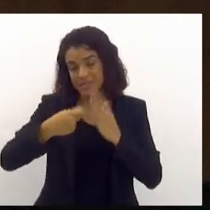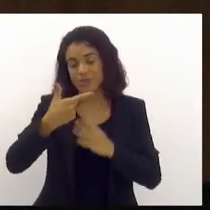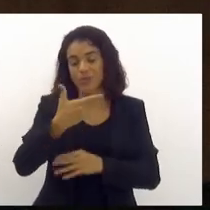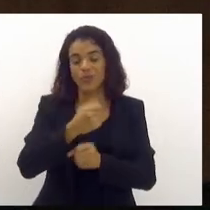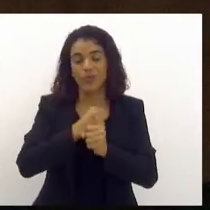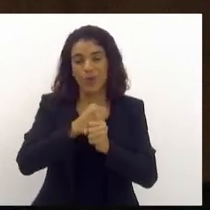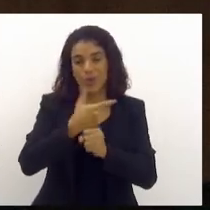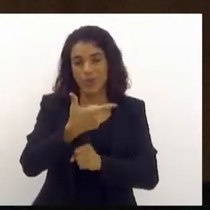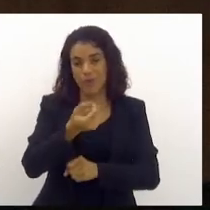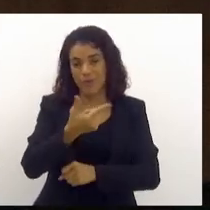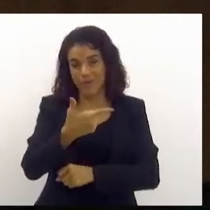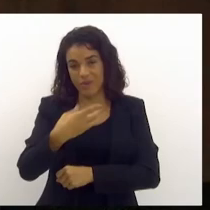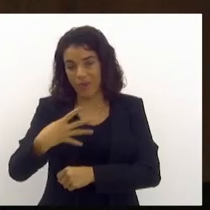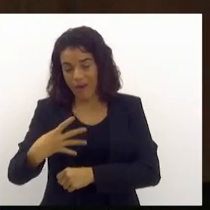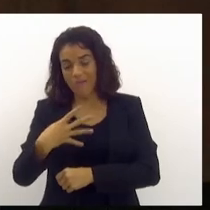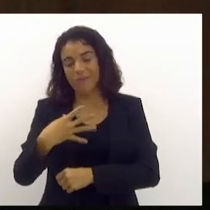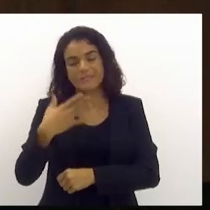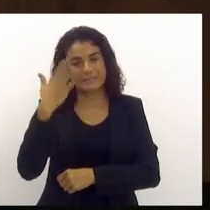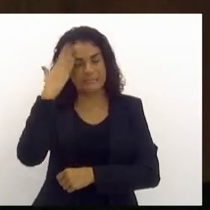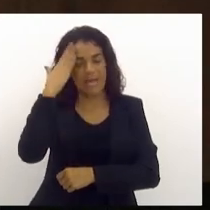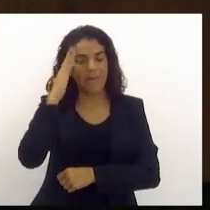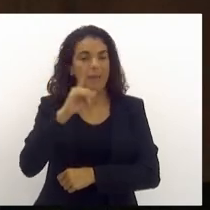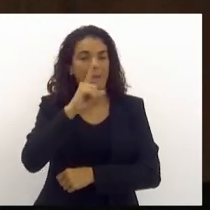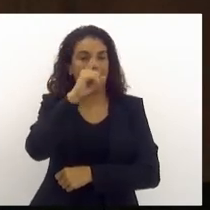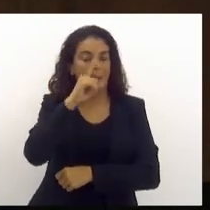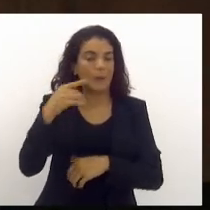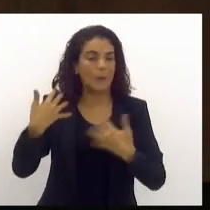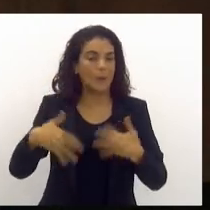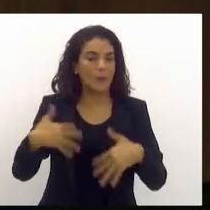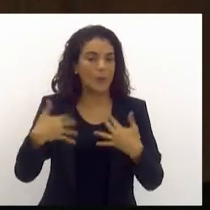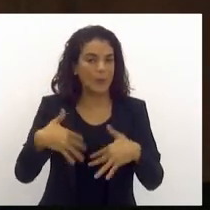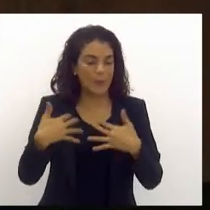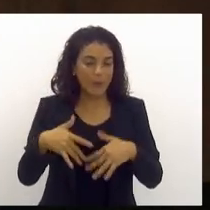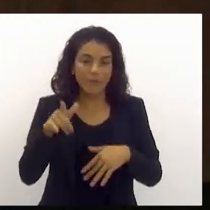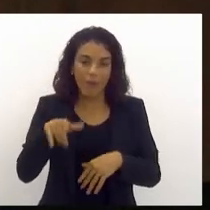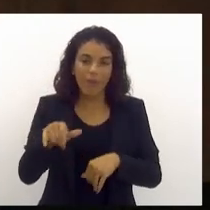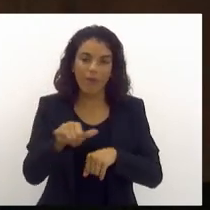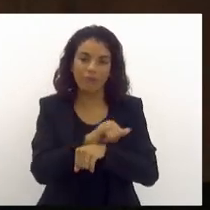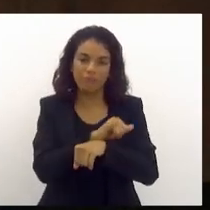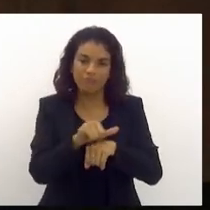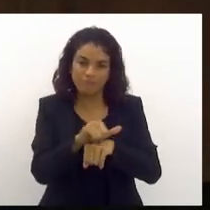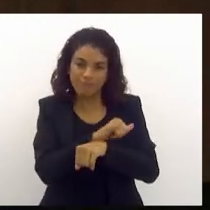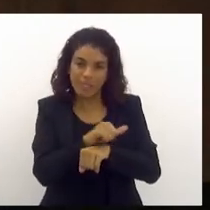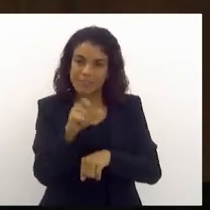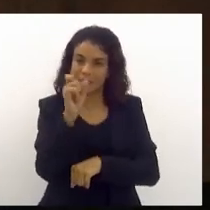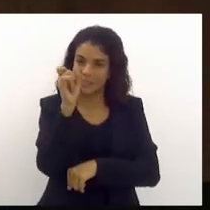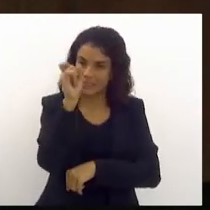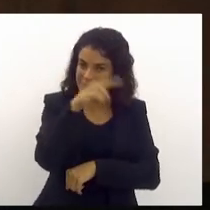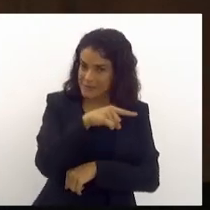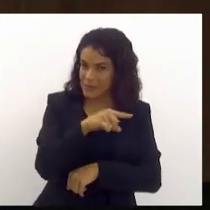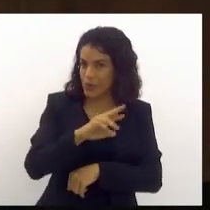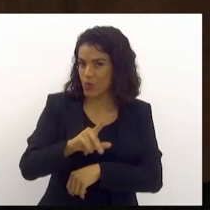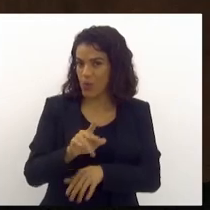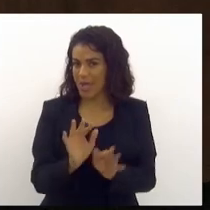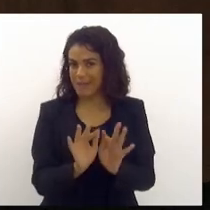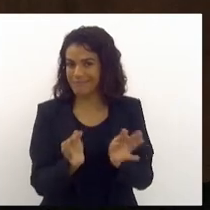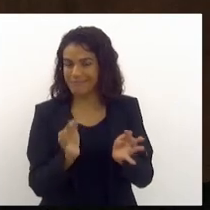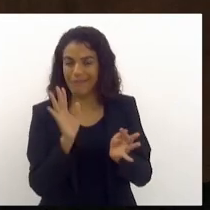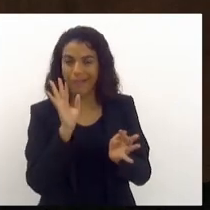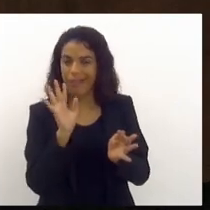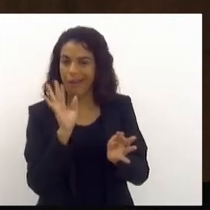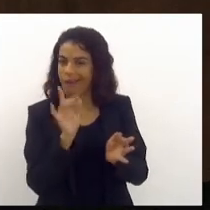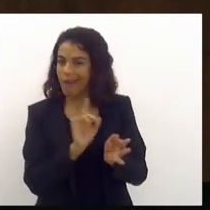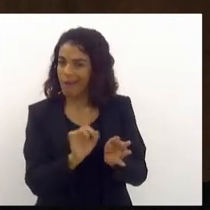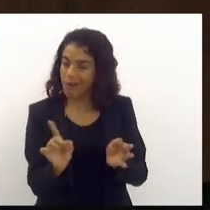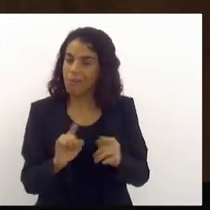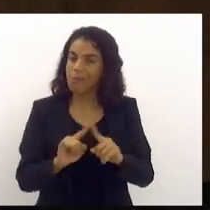risco. Então, é aquela coisa, não tem, é uma medida difícil, não é simpática, mas